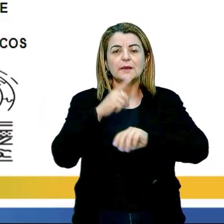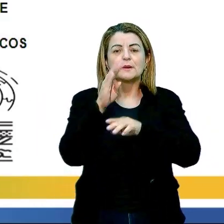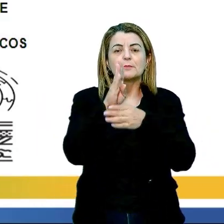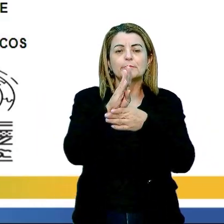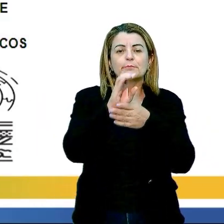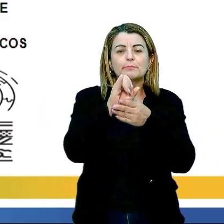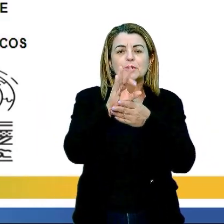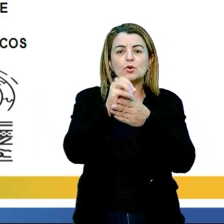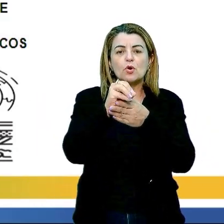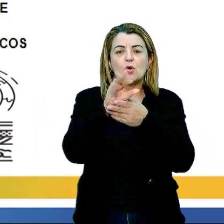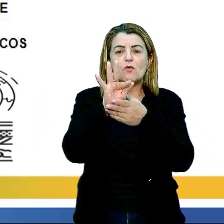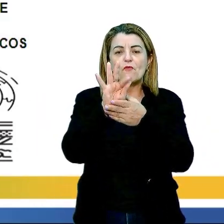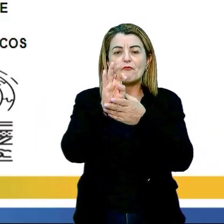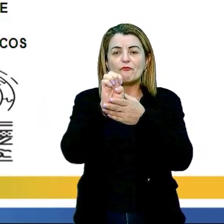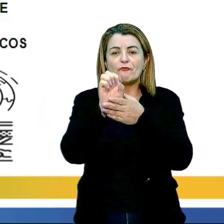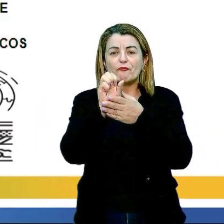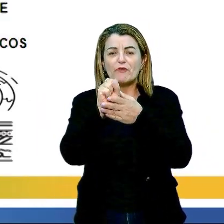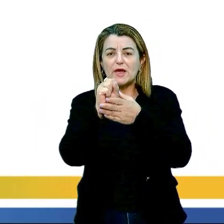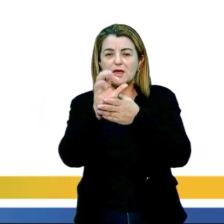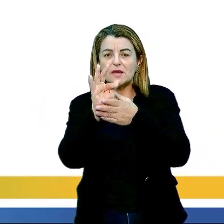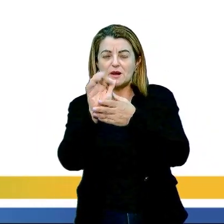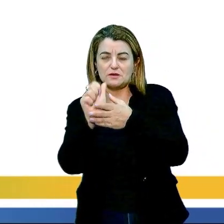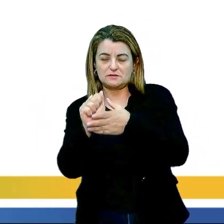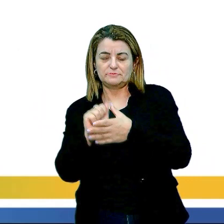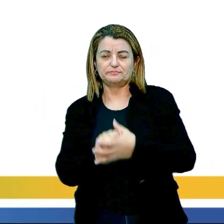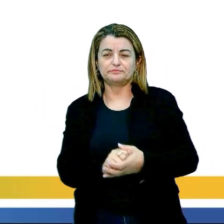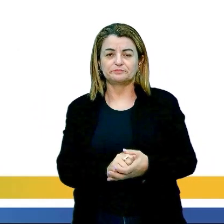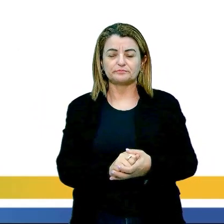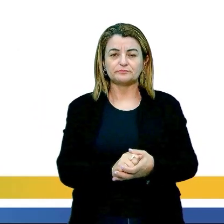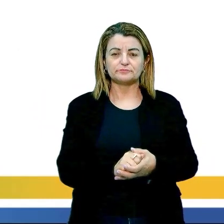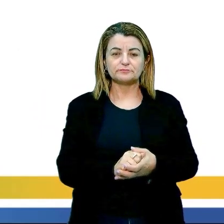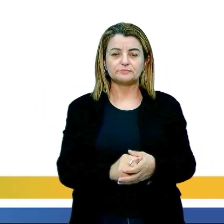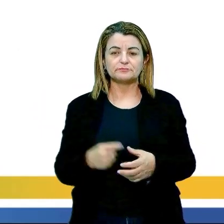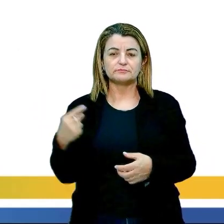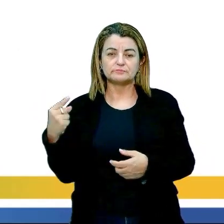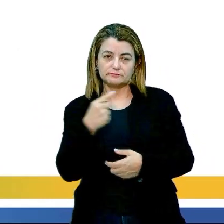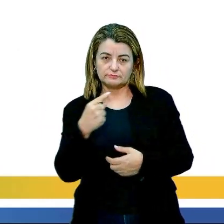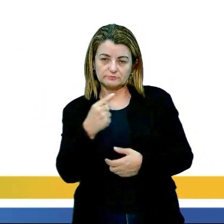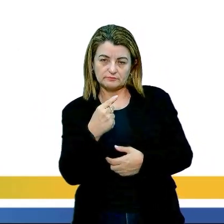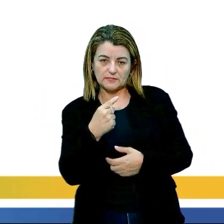biosfera. Vamos lá, vamos para a questão então. Surfando.